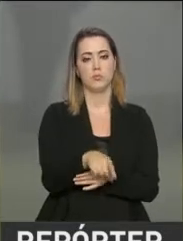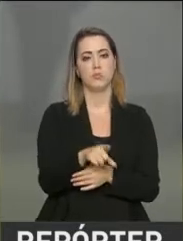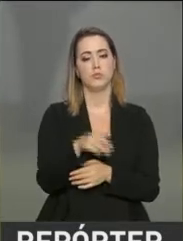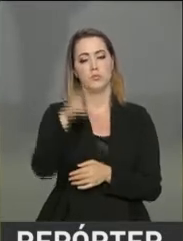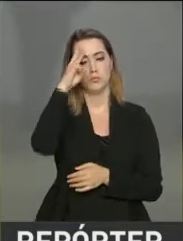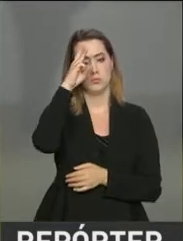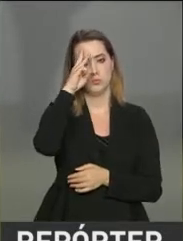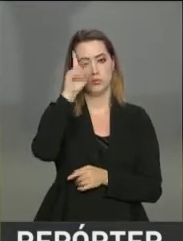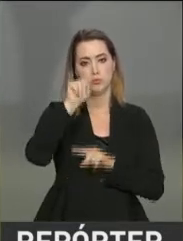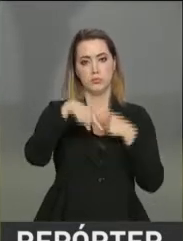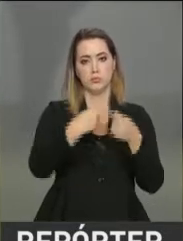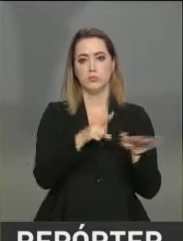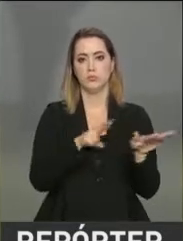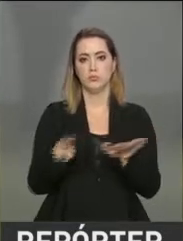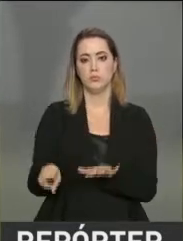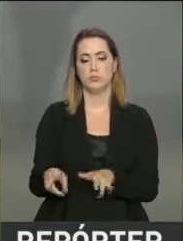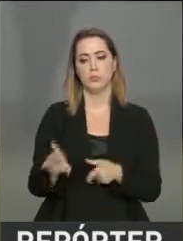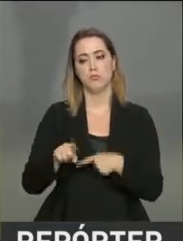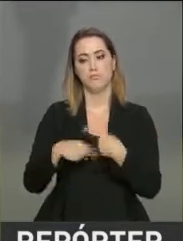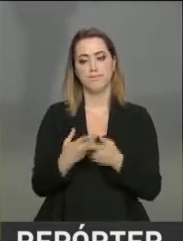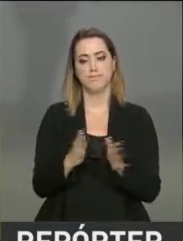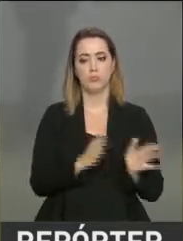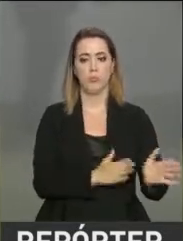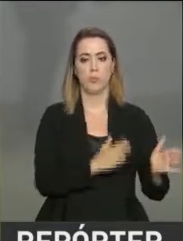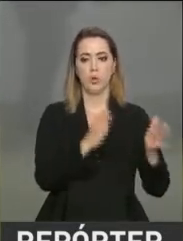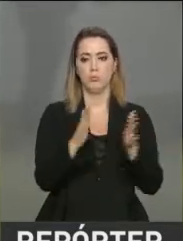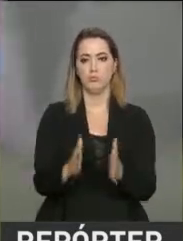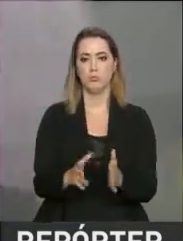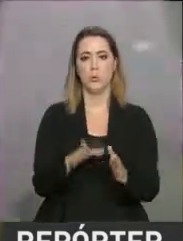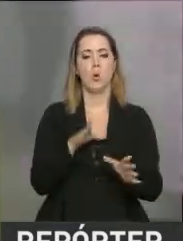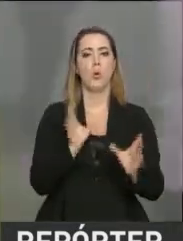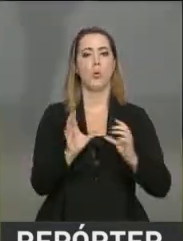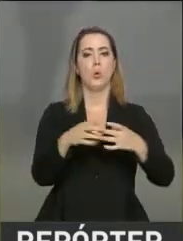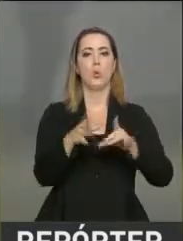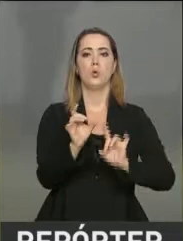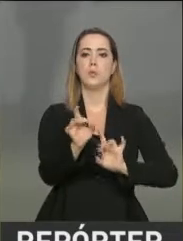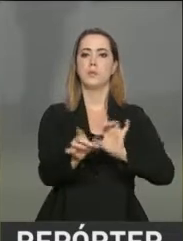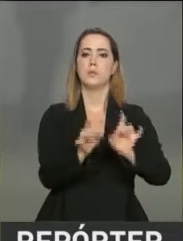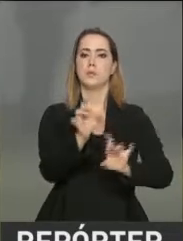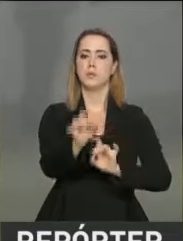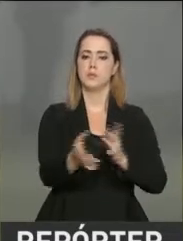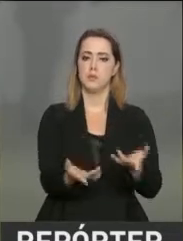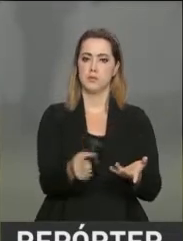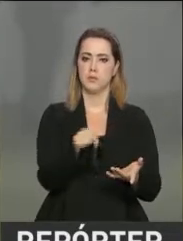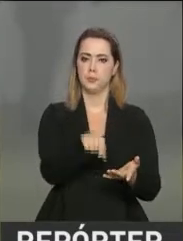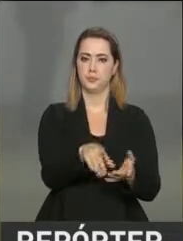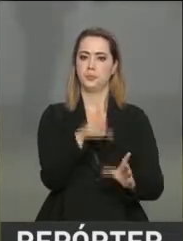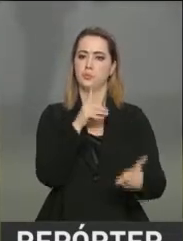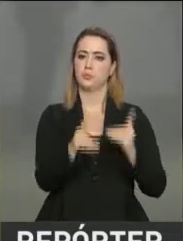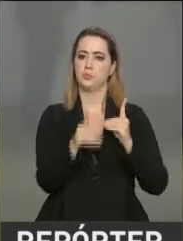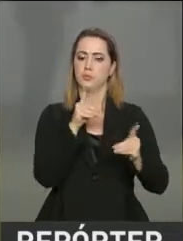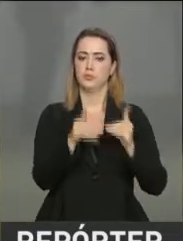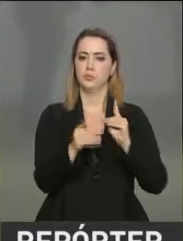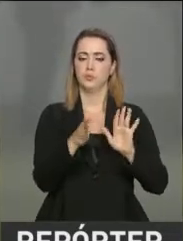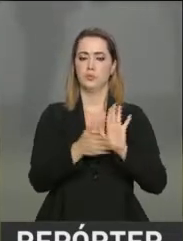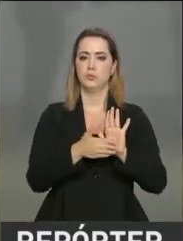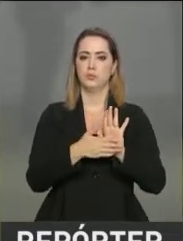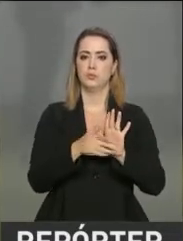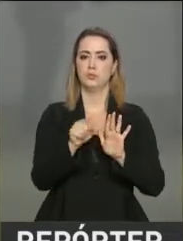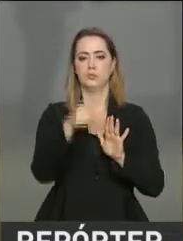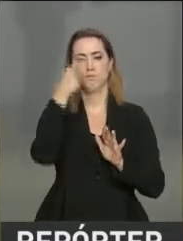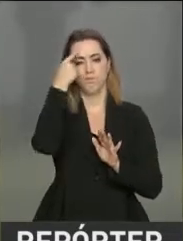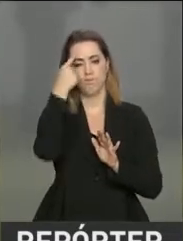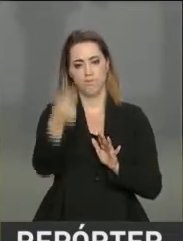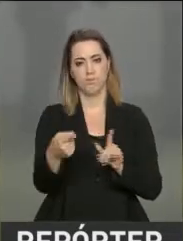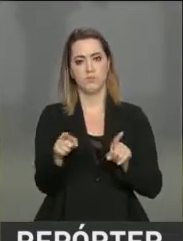na terça-feira da semana que vem. Aí vai ser montada uma comissão especial que vai discutir a proposta e a ideia do